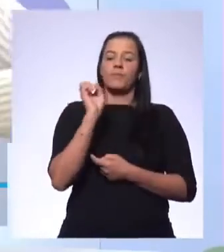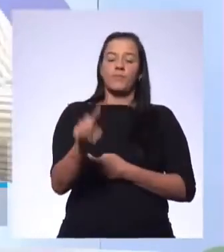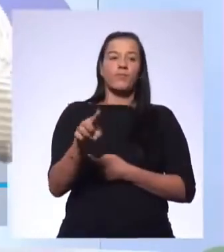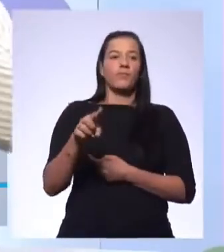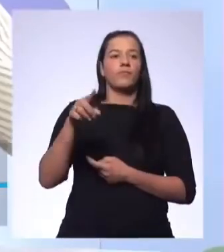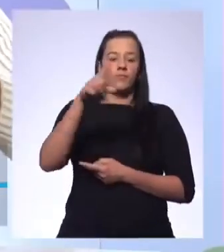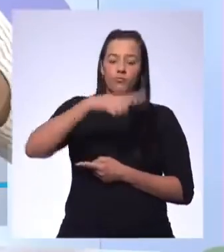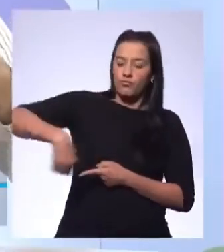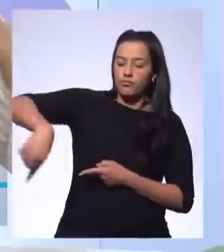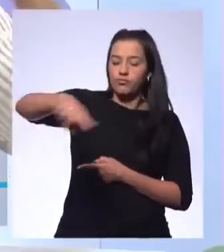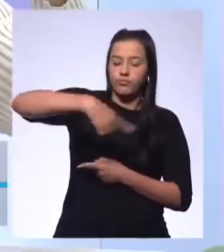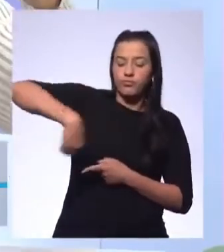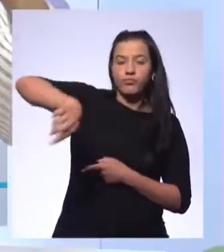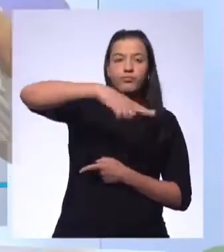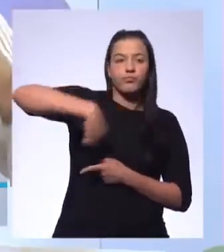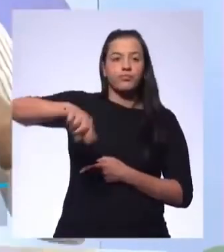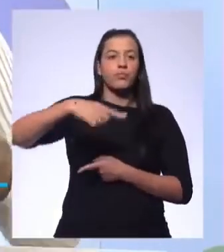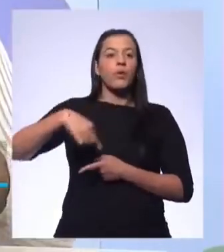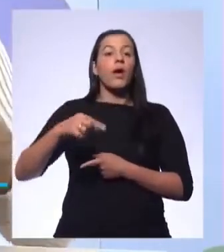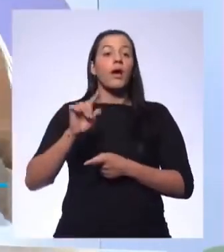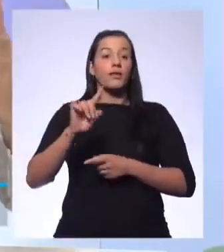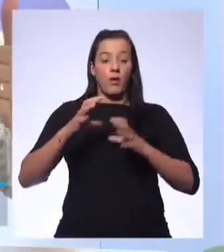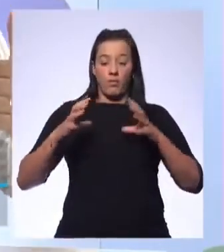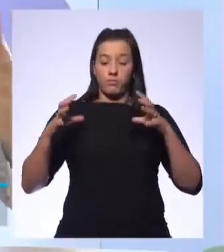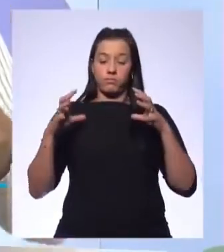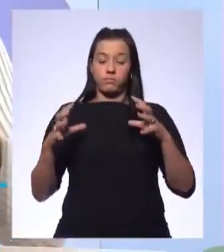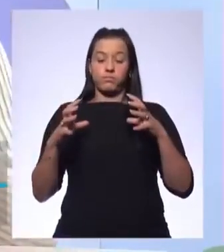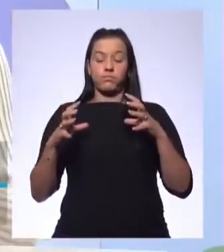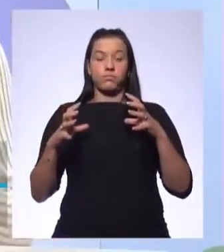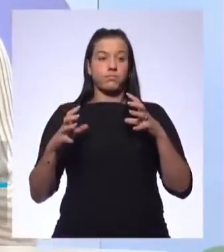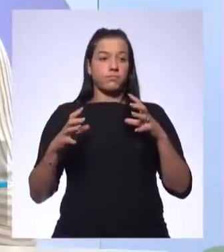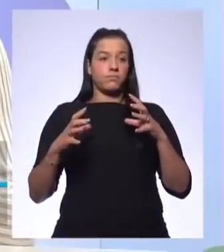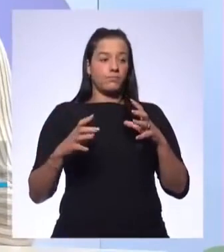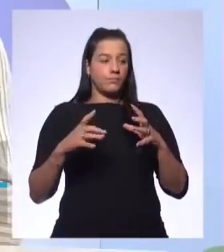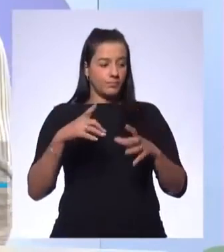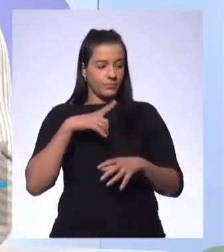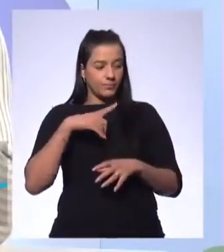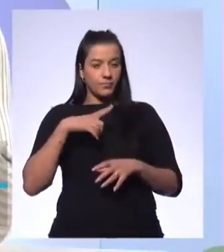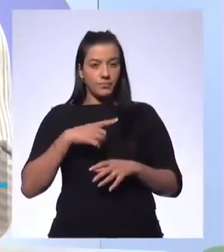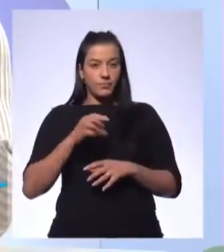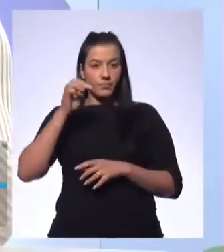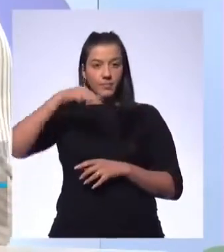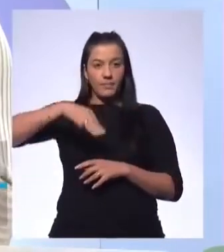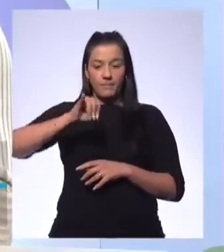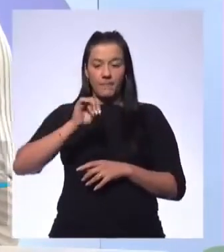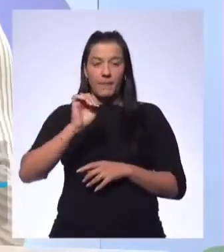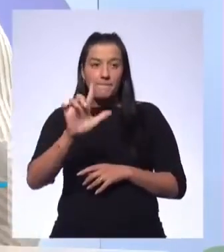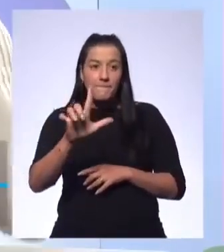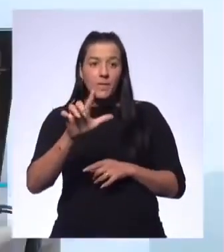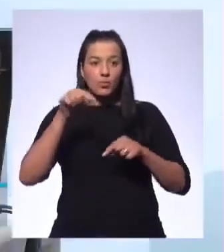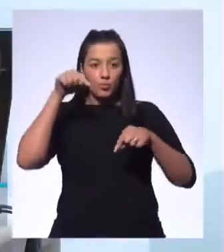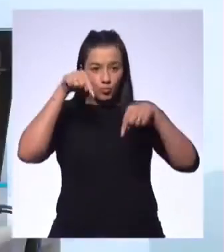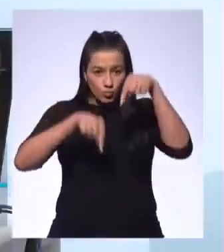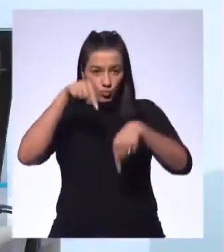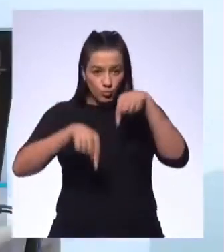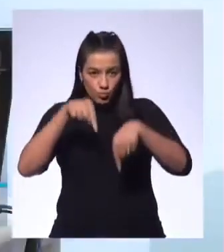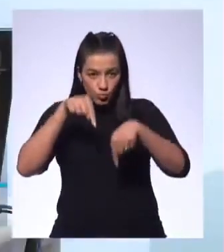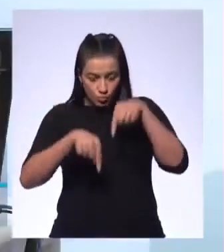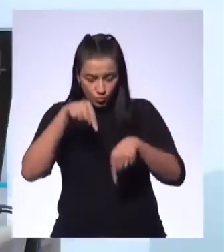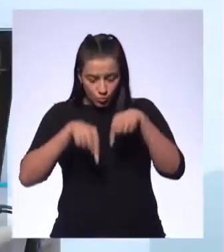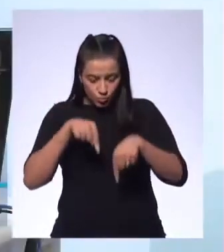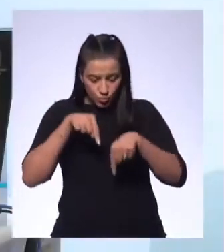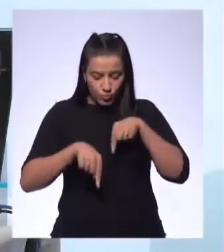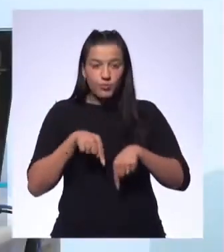mil voltas, até fazer aí um rolo grande de tecido com 1.500 agulhas, né? Que fiam cada